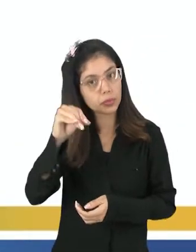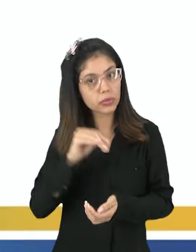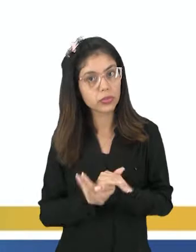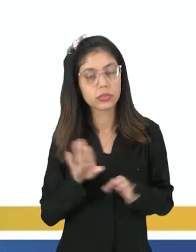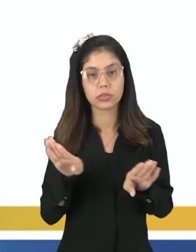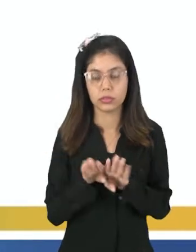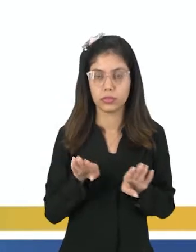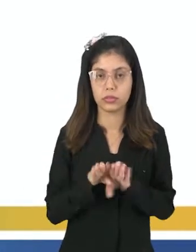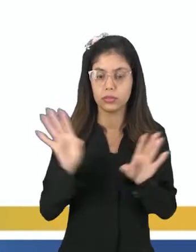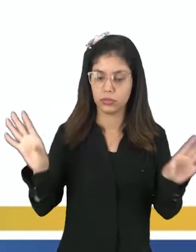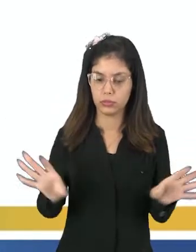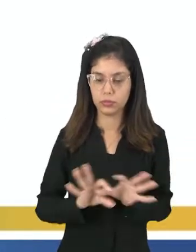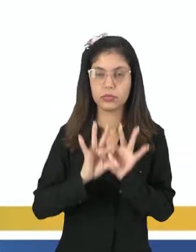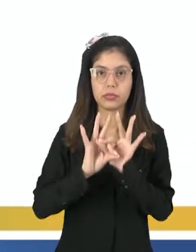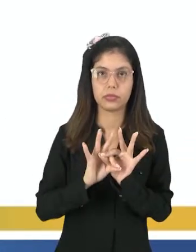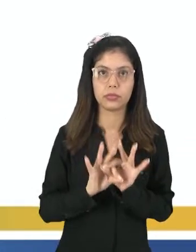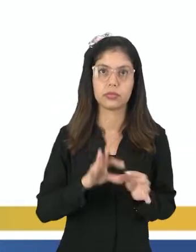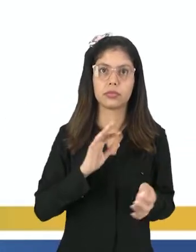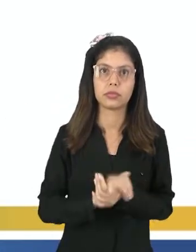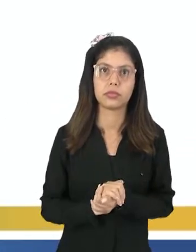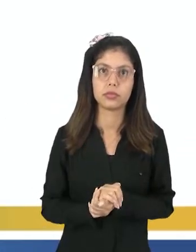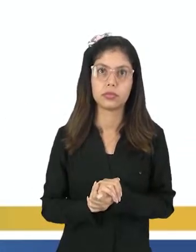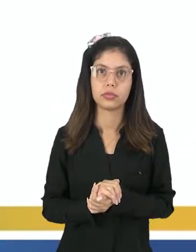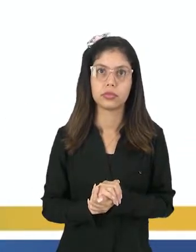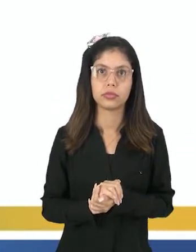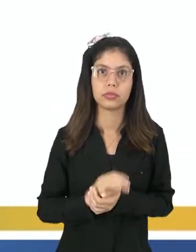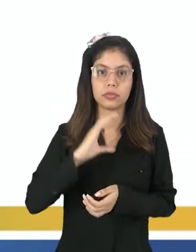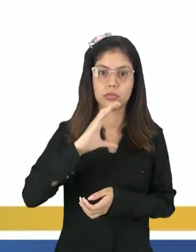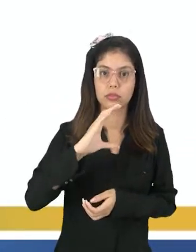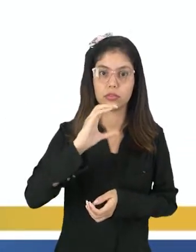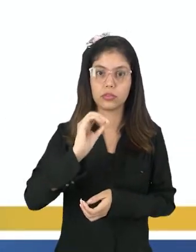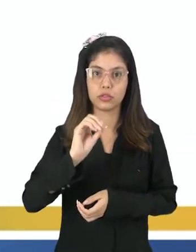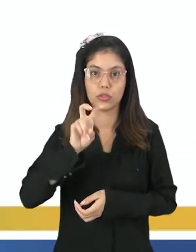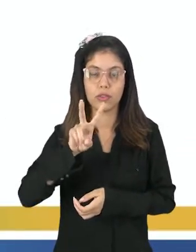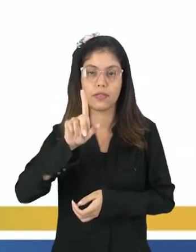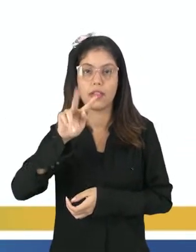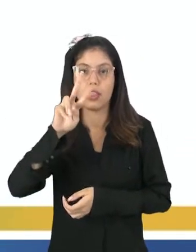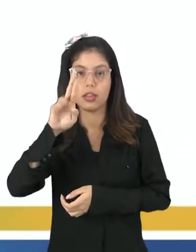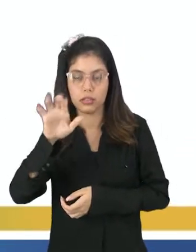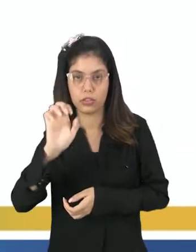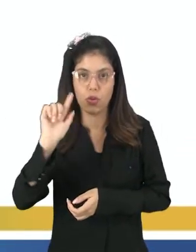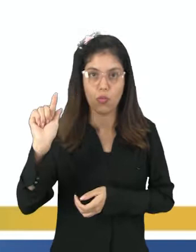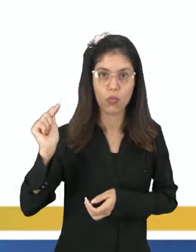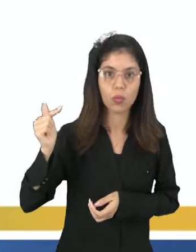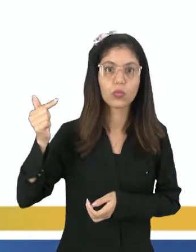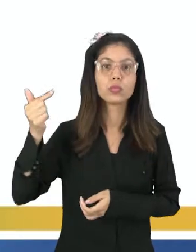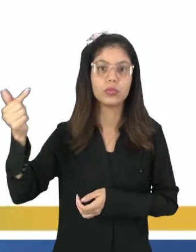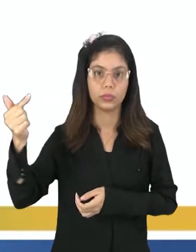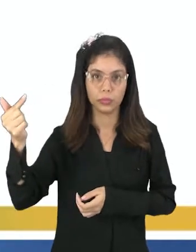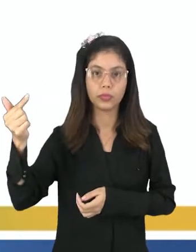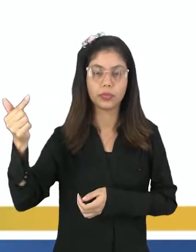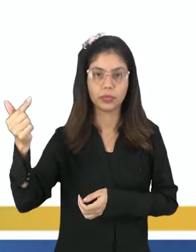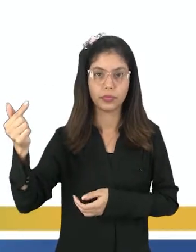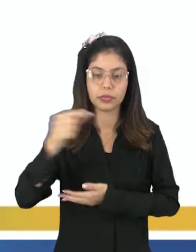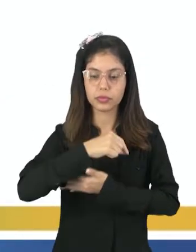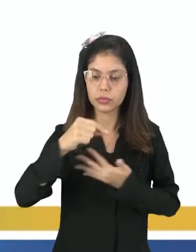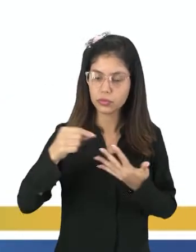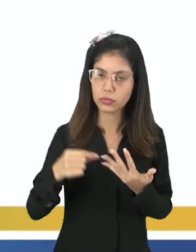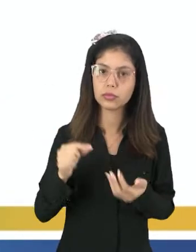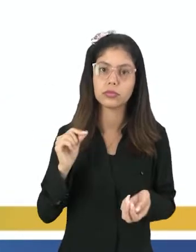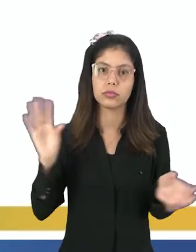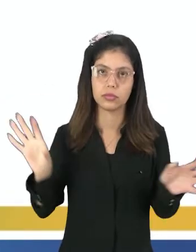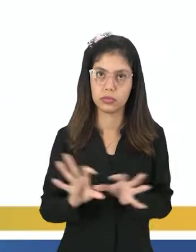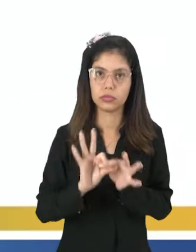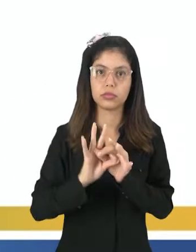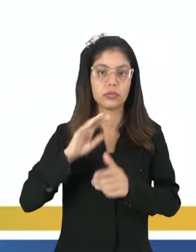orgânicos, eles são ligados por meio de ligações covalentes e também por outros elementos,